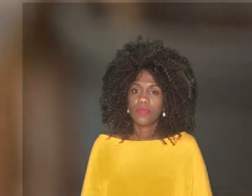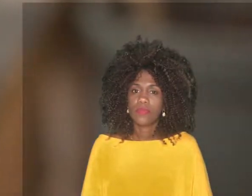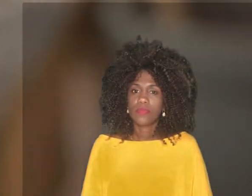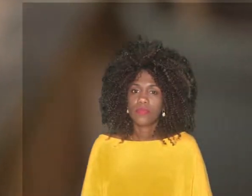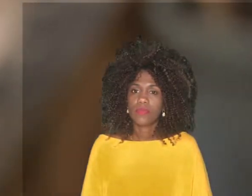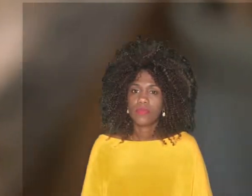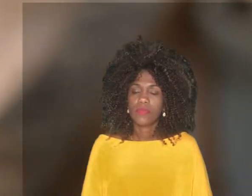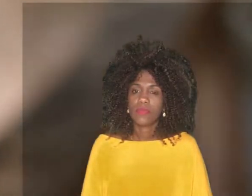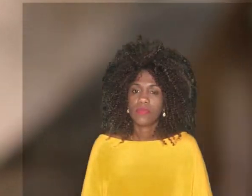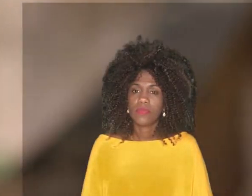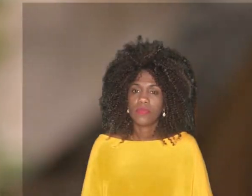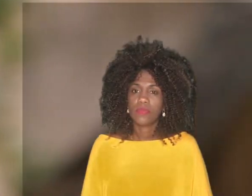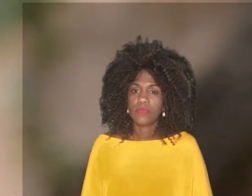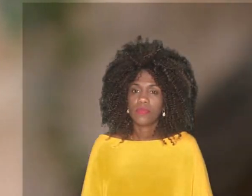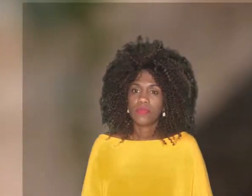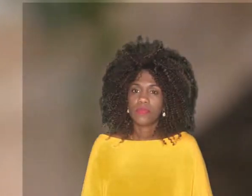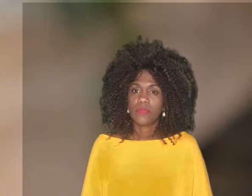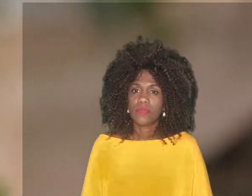Yamasemale,